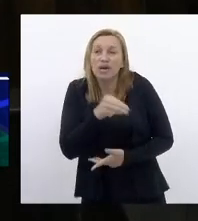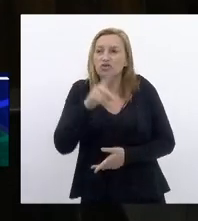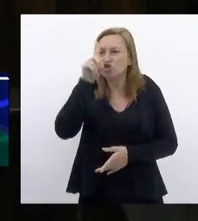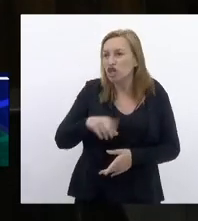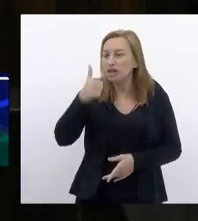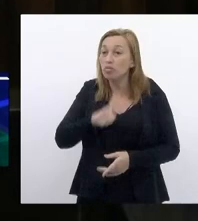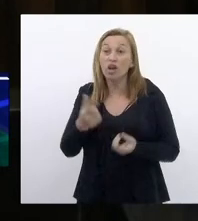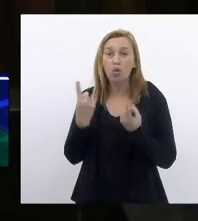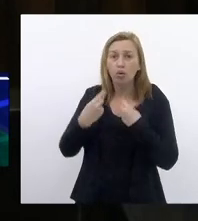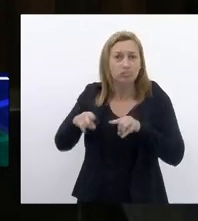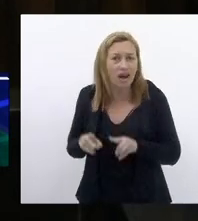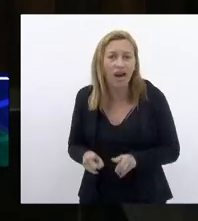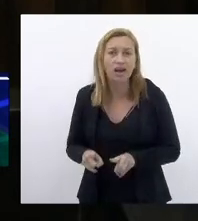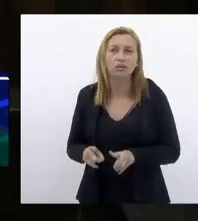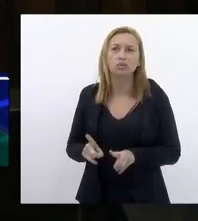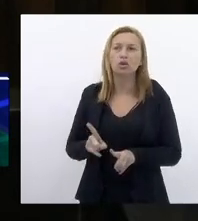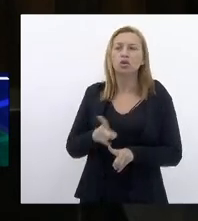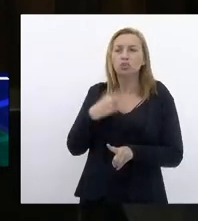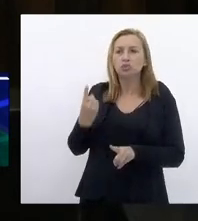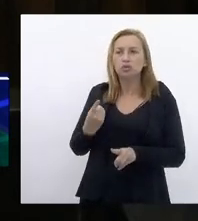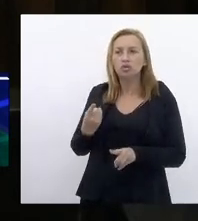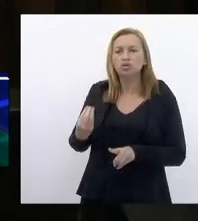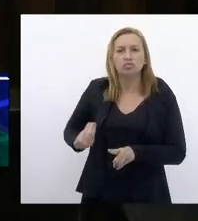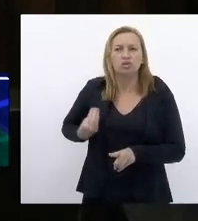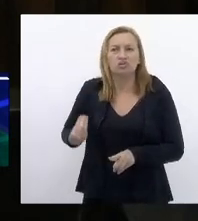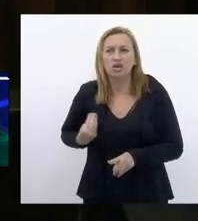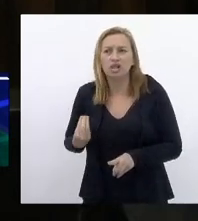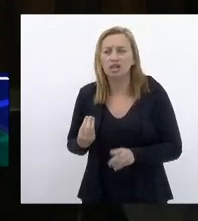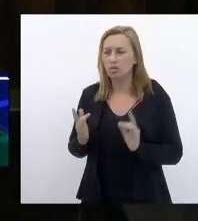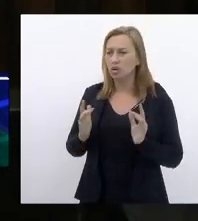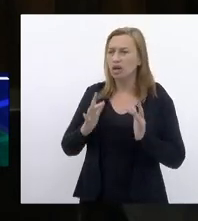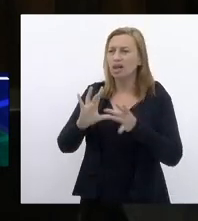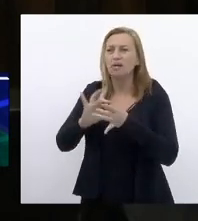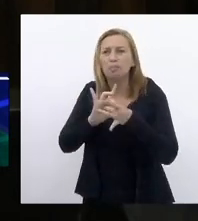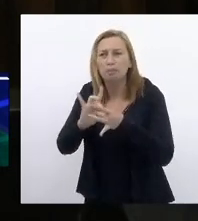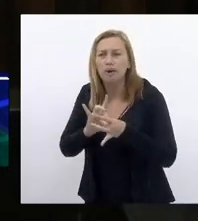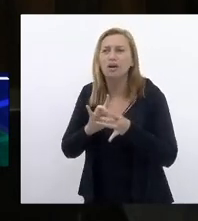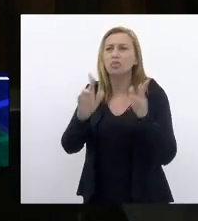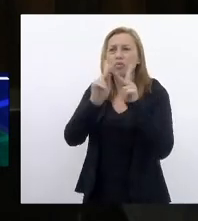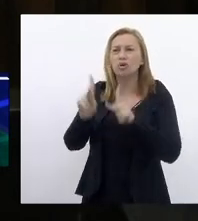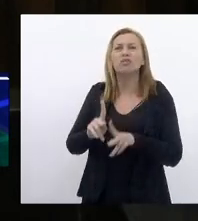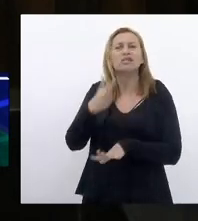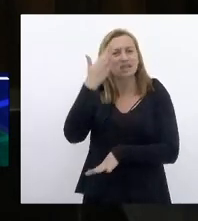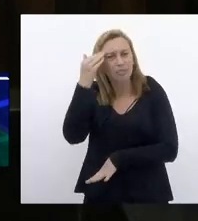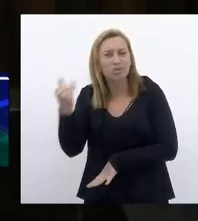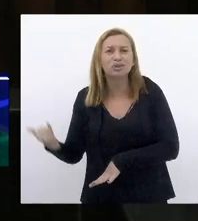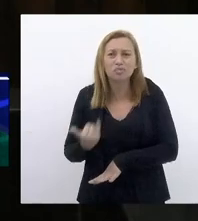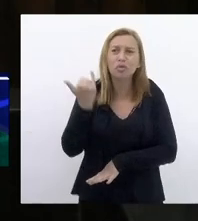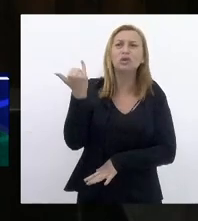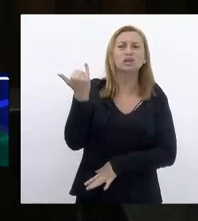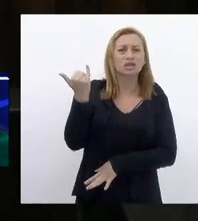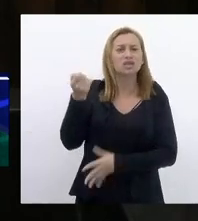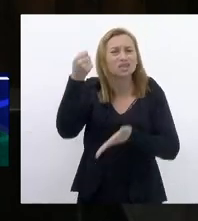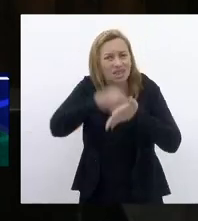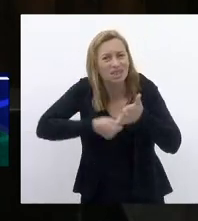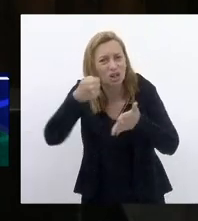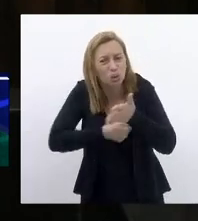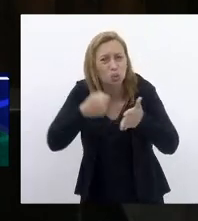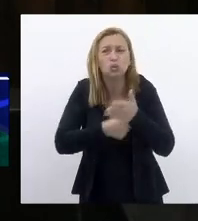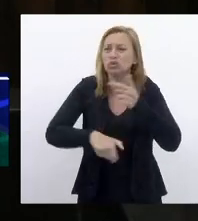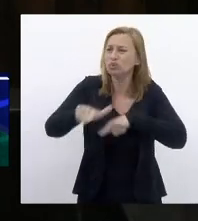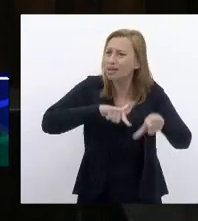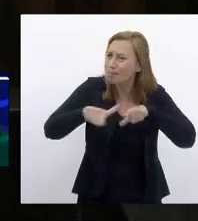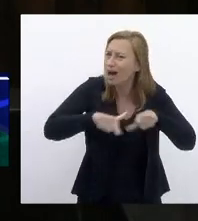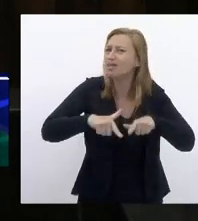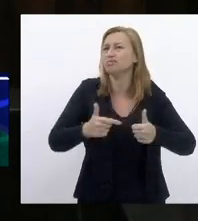muito ao contrário. O nosso convívio é harmonioso, todos nós sabemos da importância dessa luta, desse